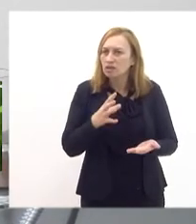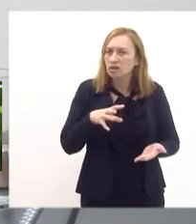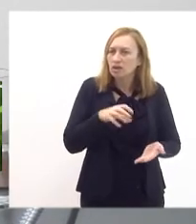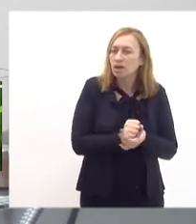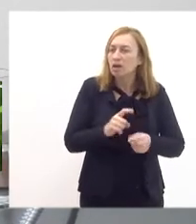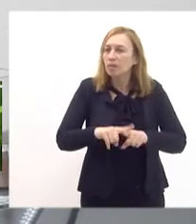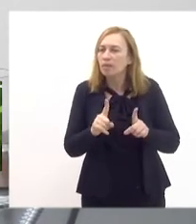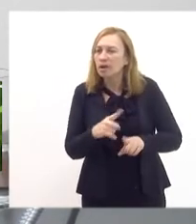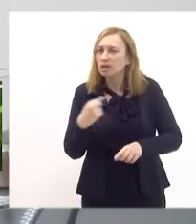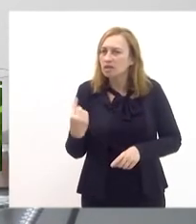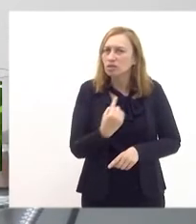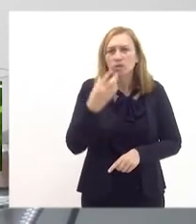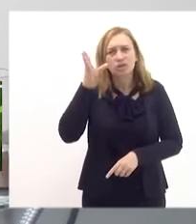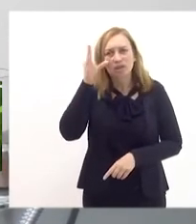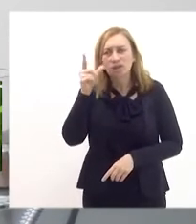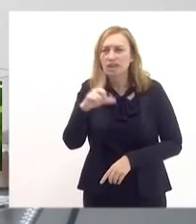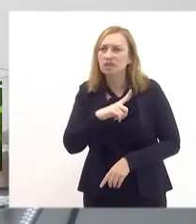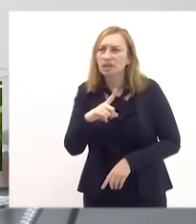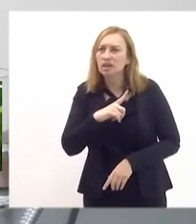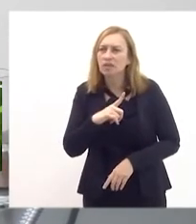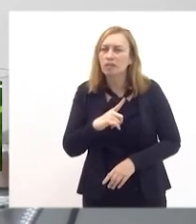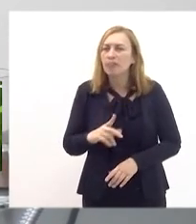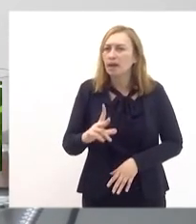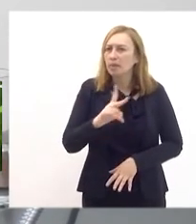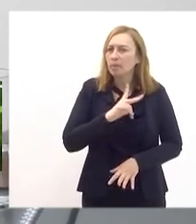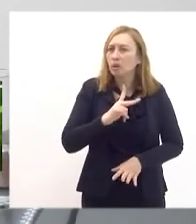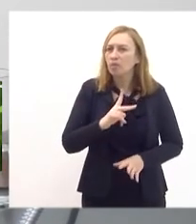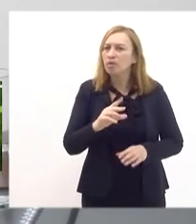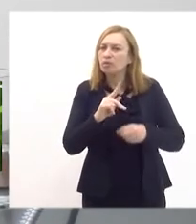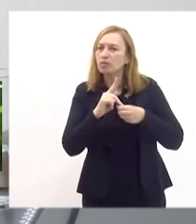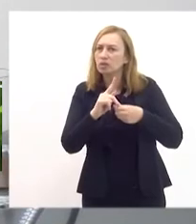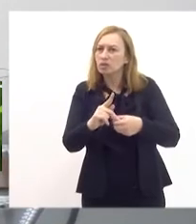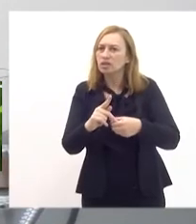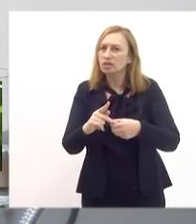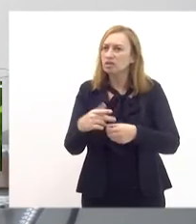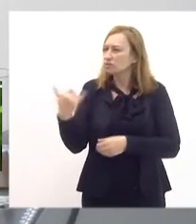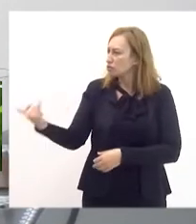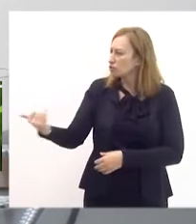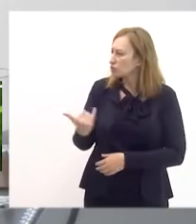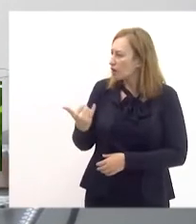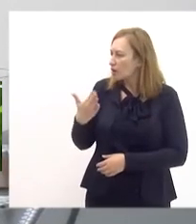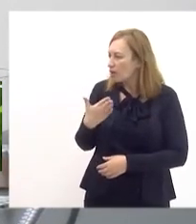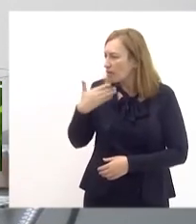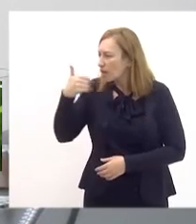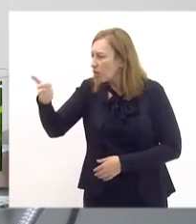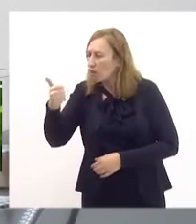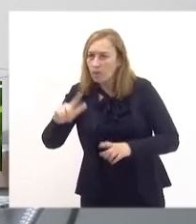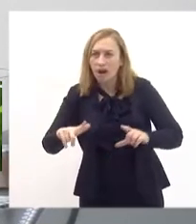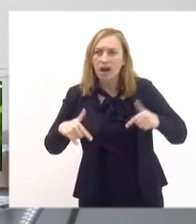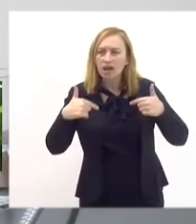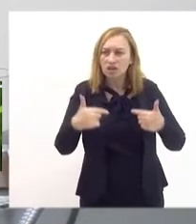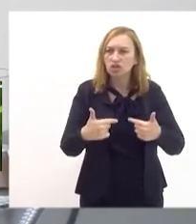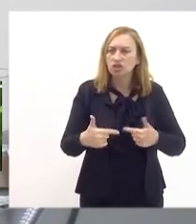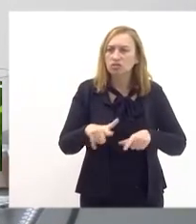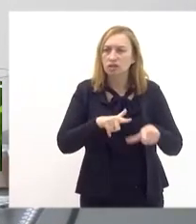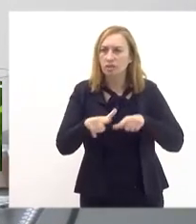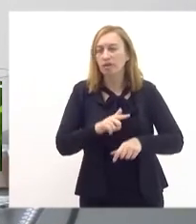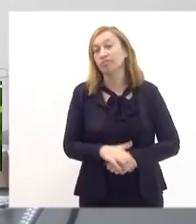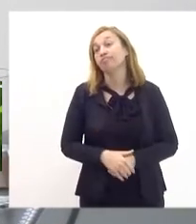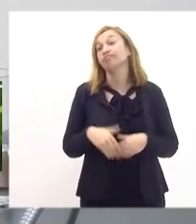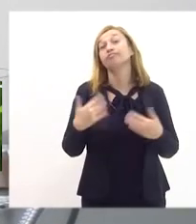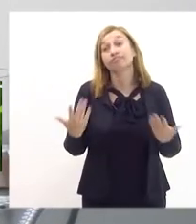a nós nos interessa é que a própria Procuradoria nos diga qual é a melhor forma de executar o programa, né?